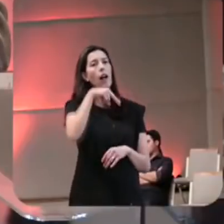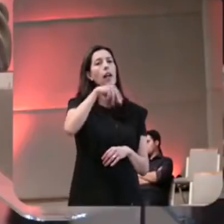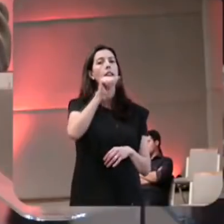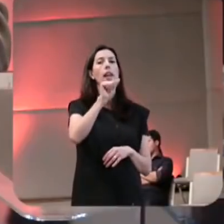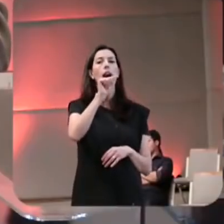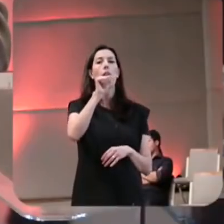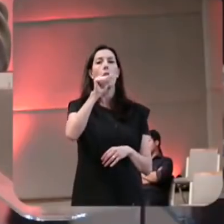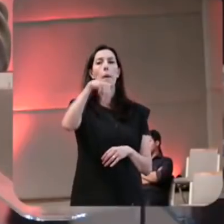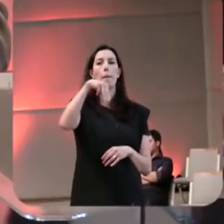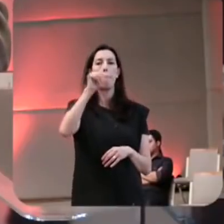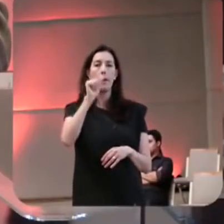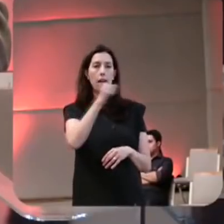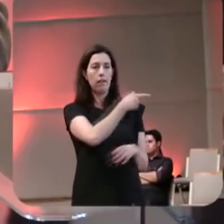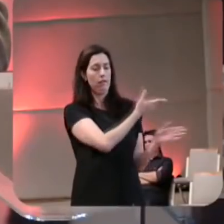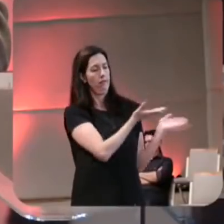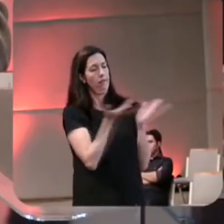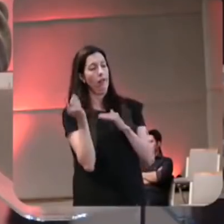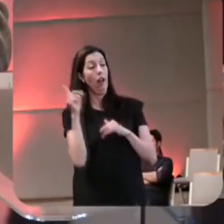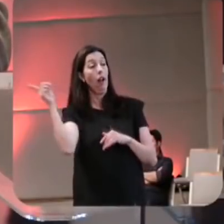com Eliseu.